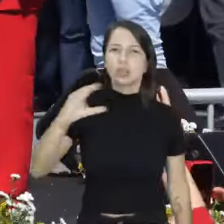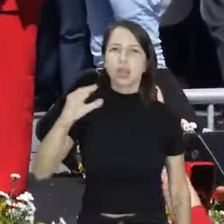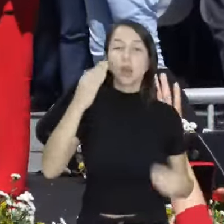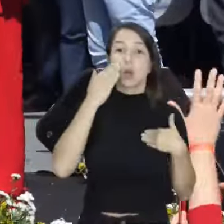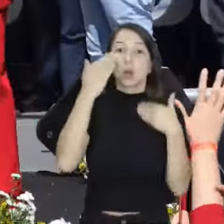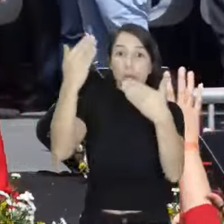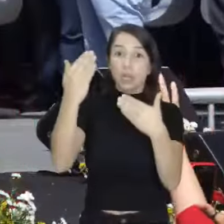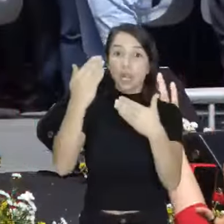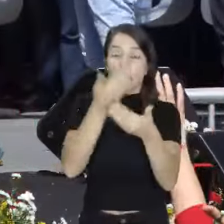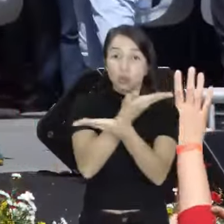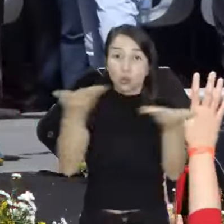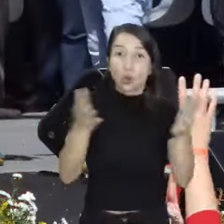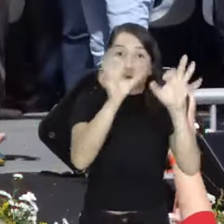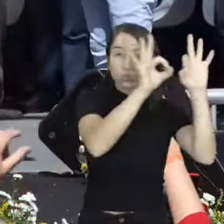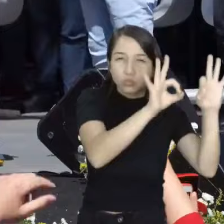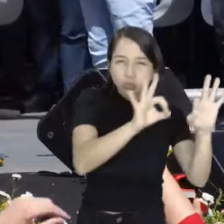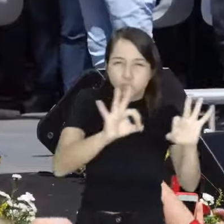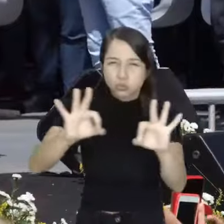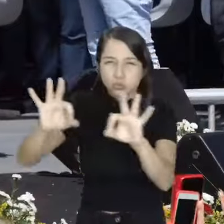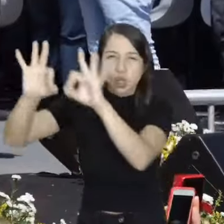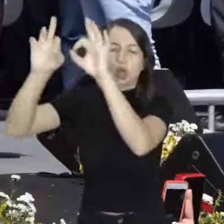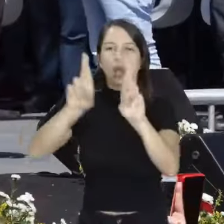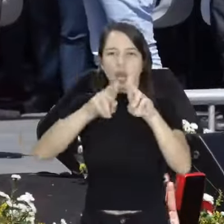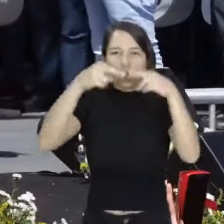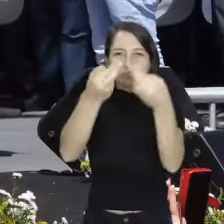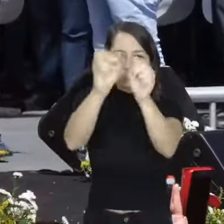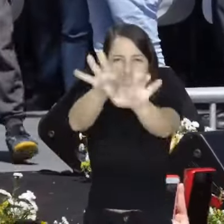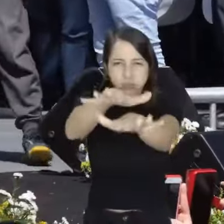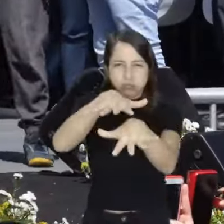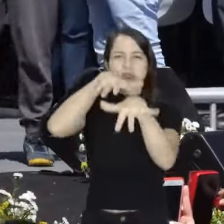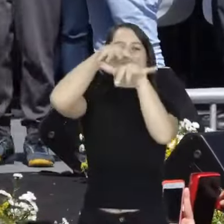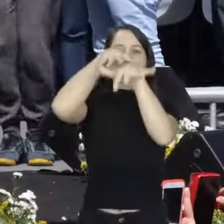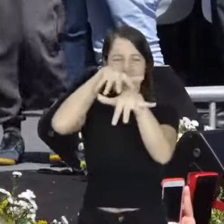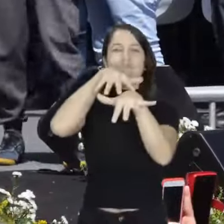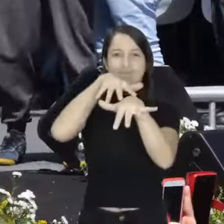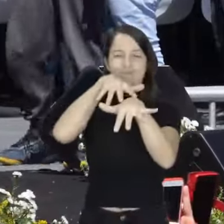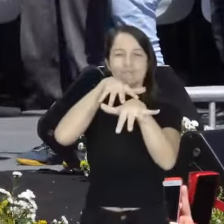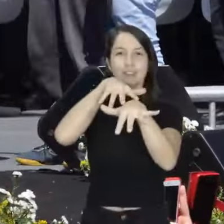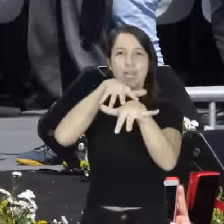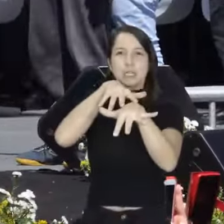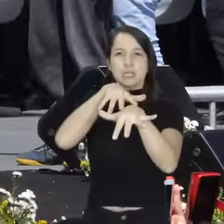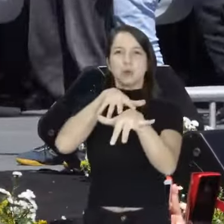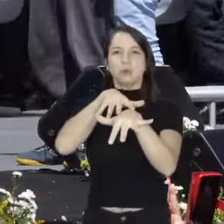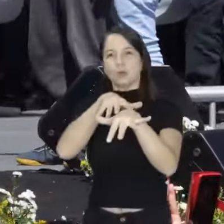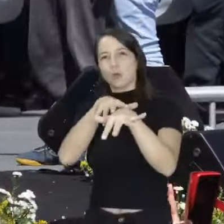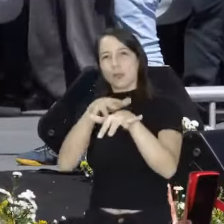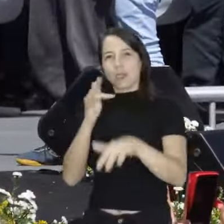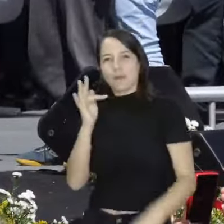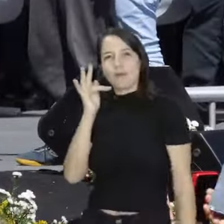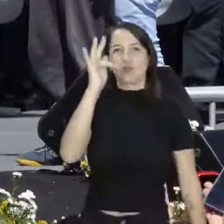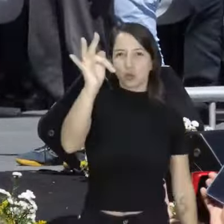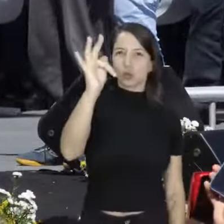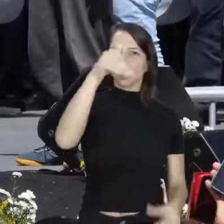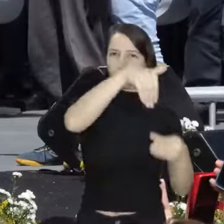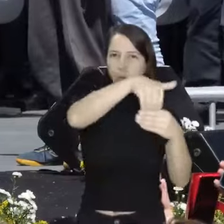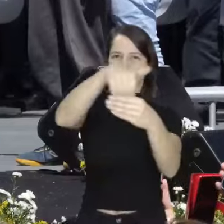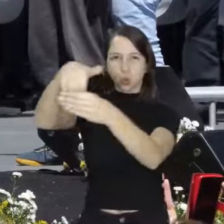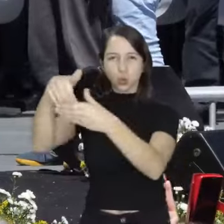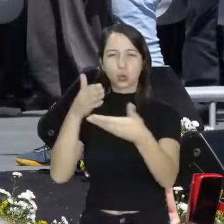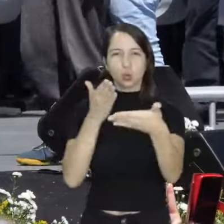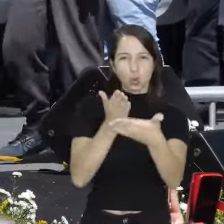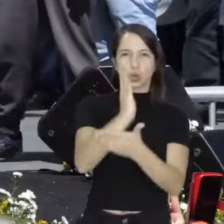ato sensacional, nesta caminhada rumo à vitória no primeiro turno. Agora é Dário, Décio